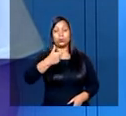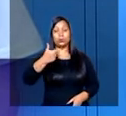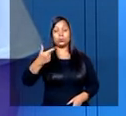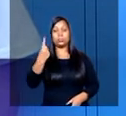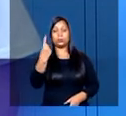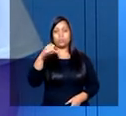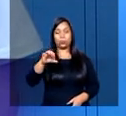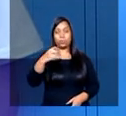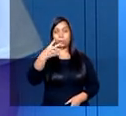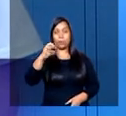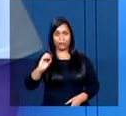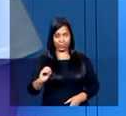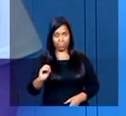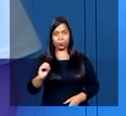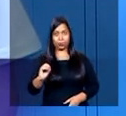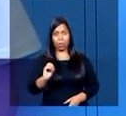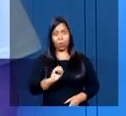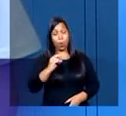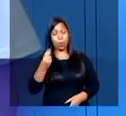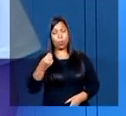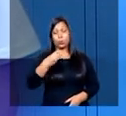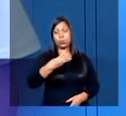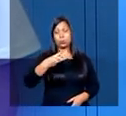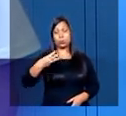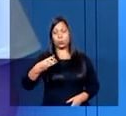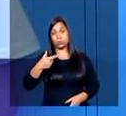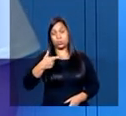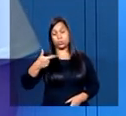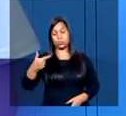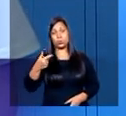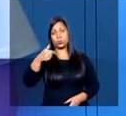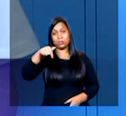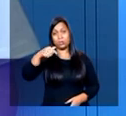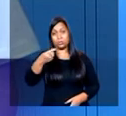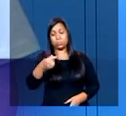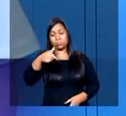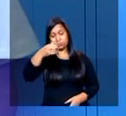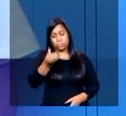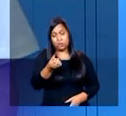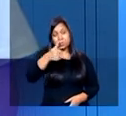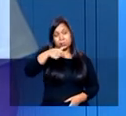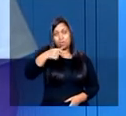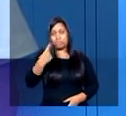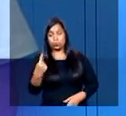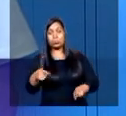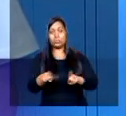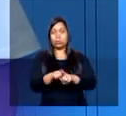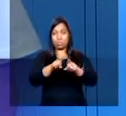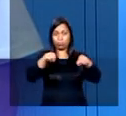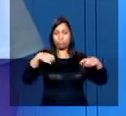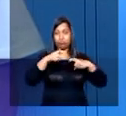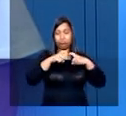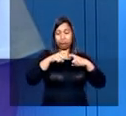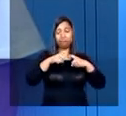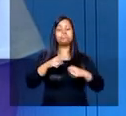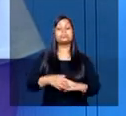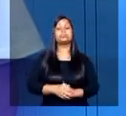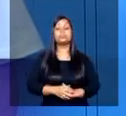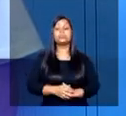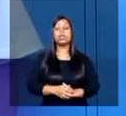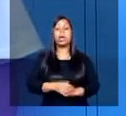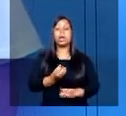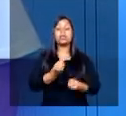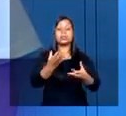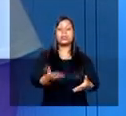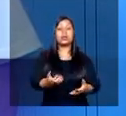3222-1940. Ou 3222-7671, que é do consultório. E aí elas passam o telefone